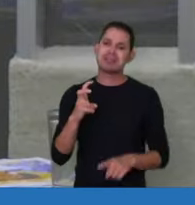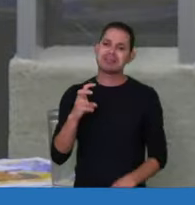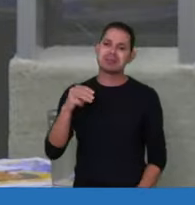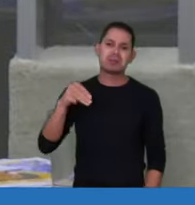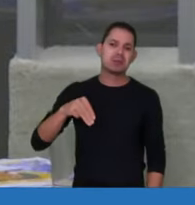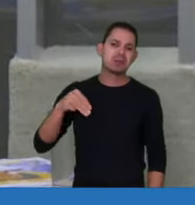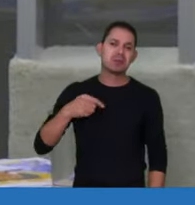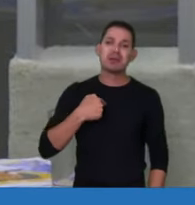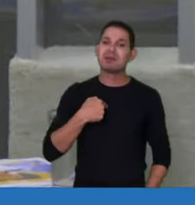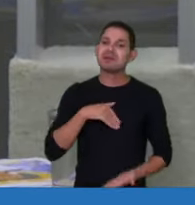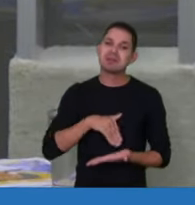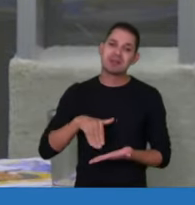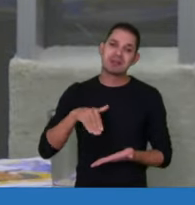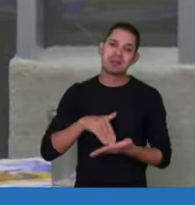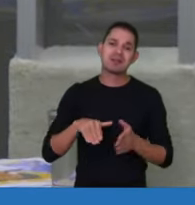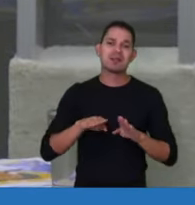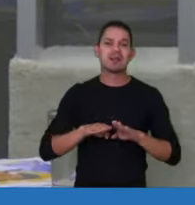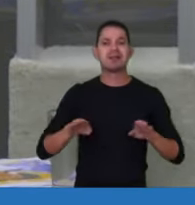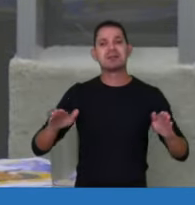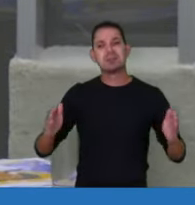secretária da mesa.